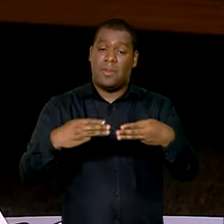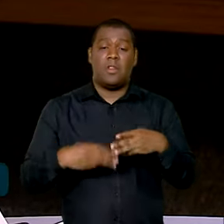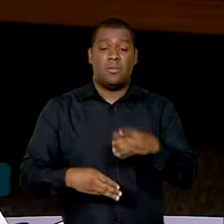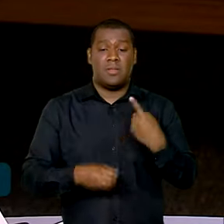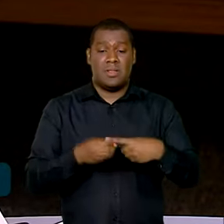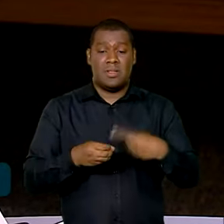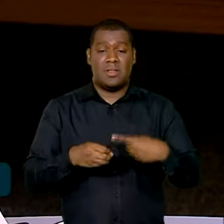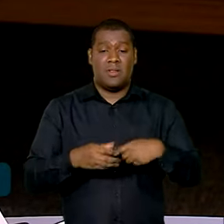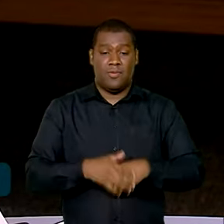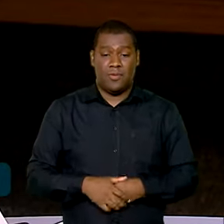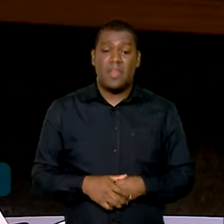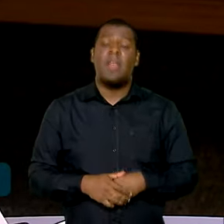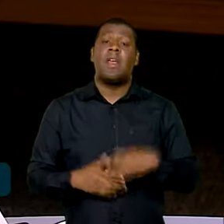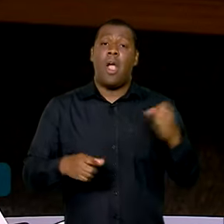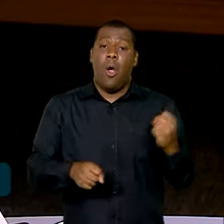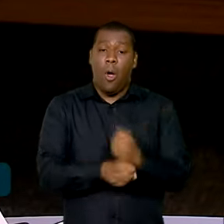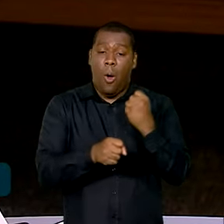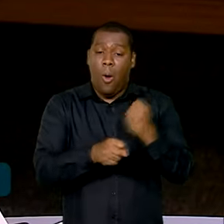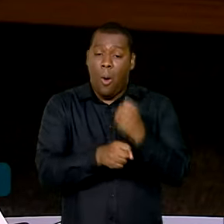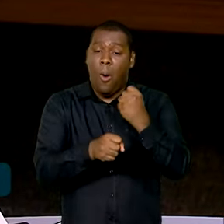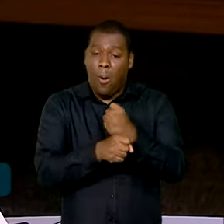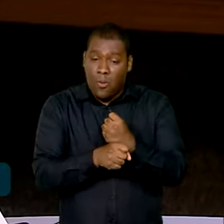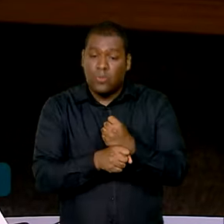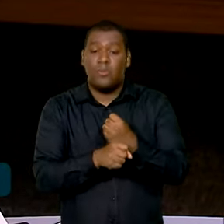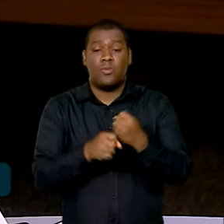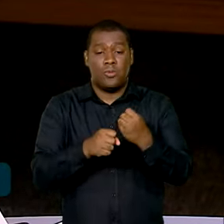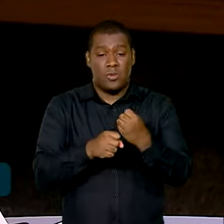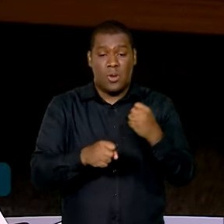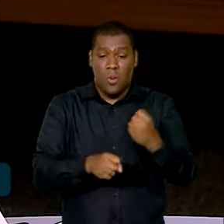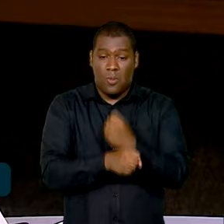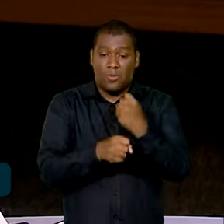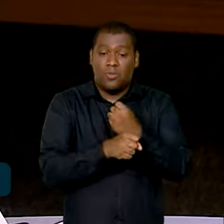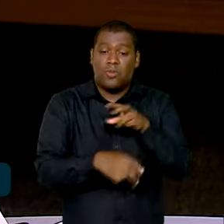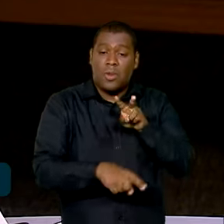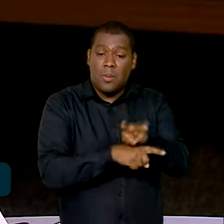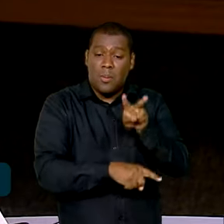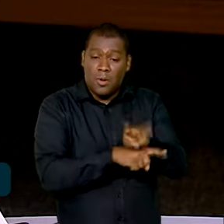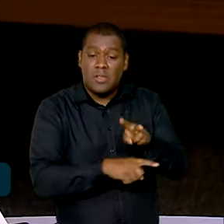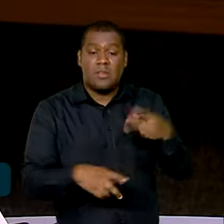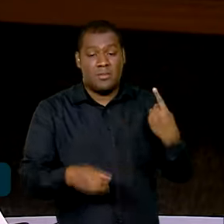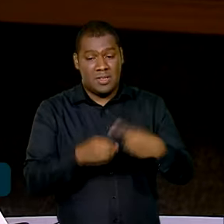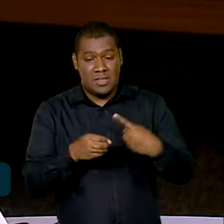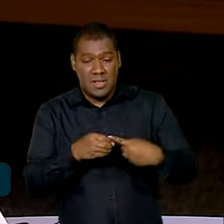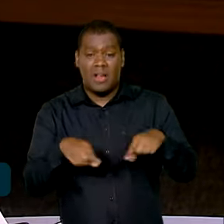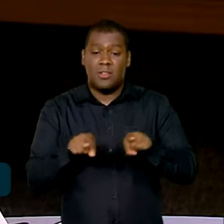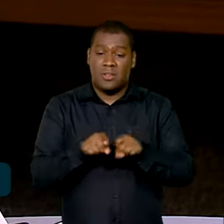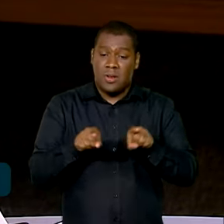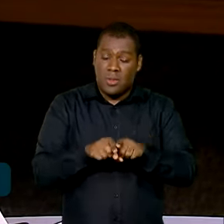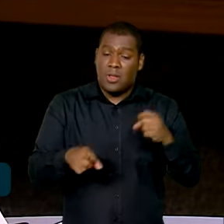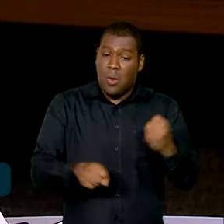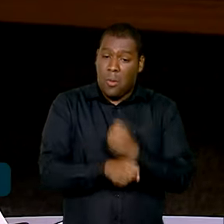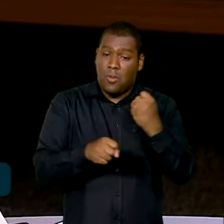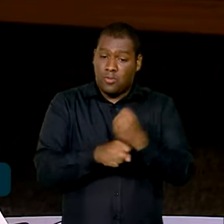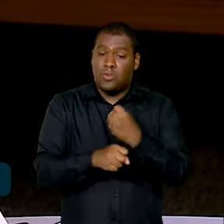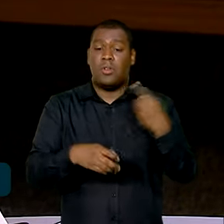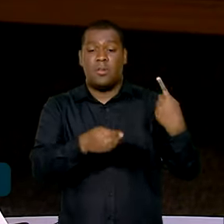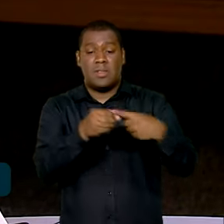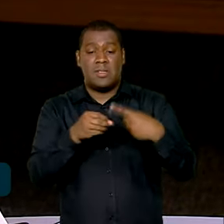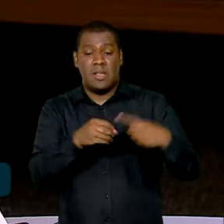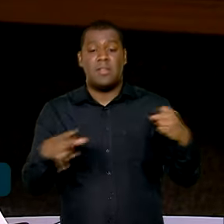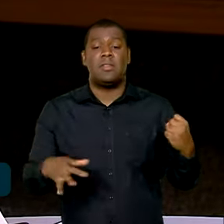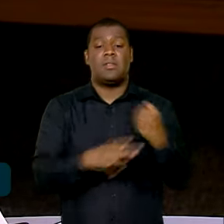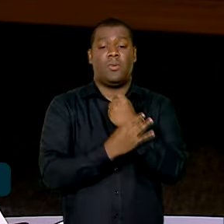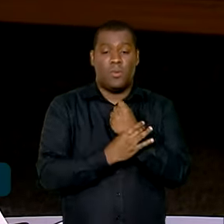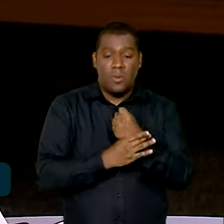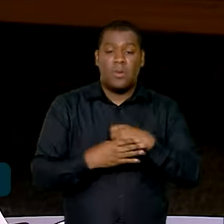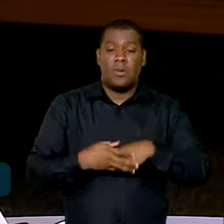nós temos obras de macro-drenagem, obras de proteção de costas, de mobilidade urbana e outras